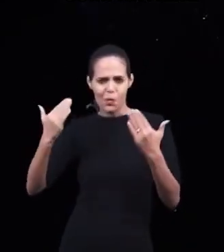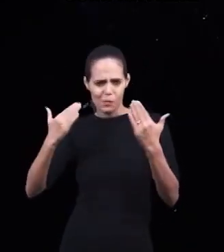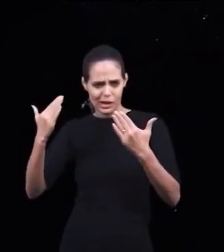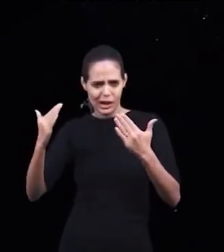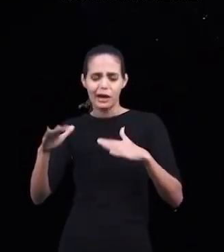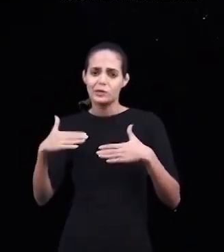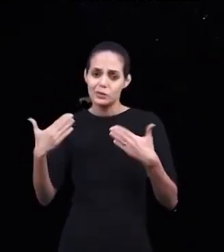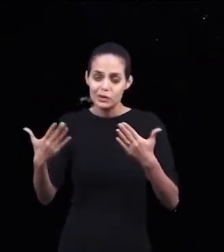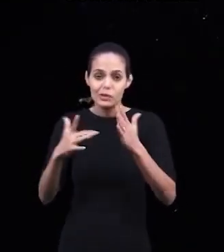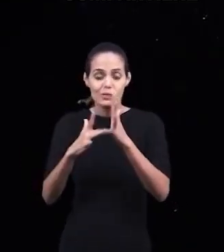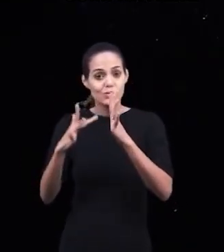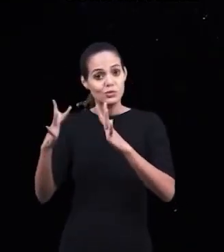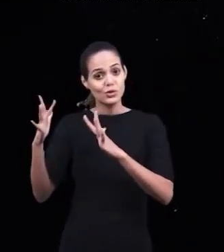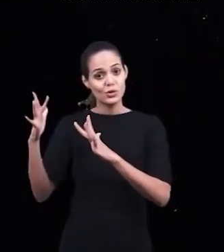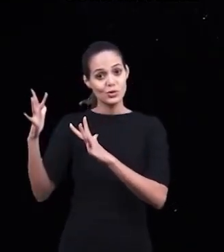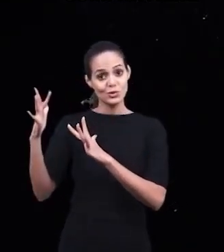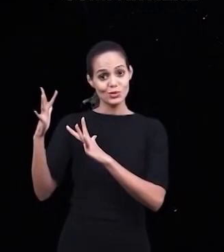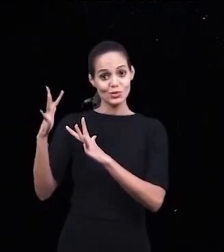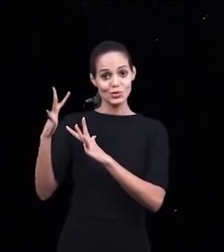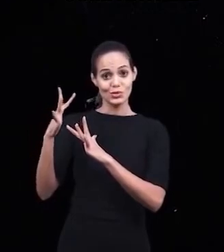em mim